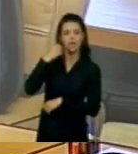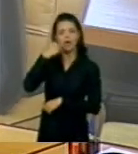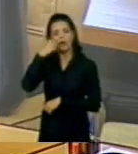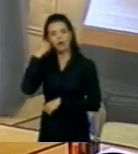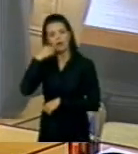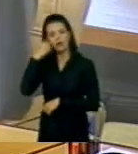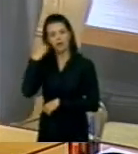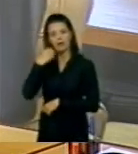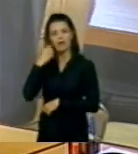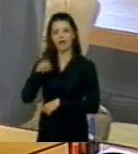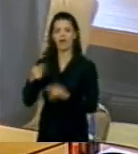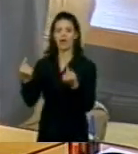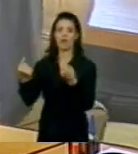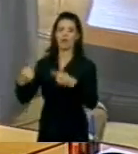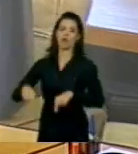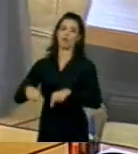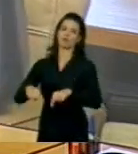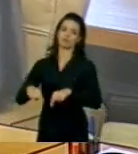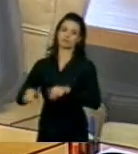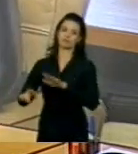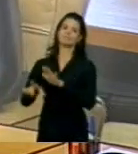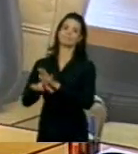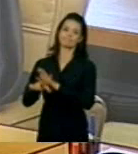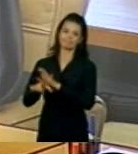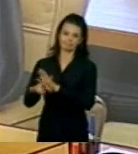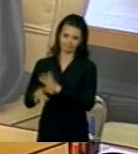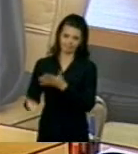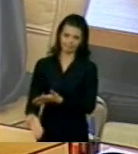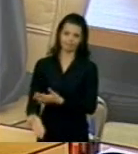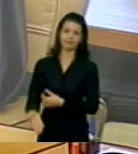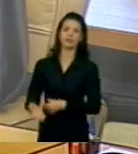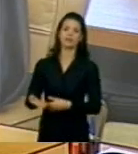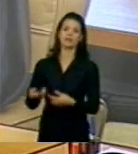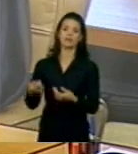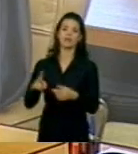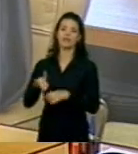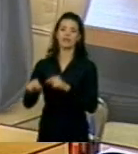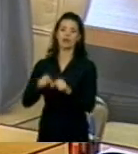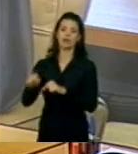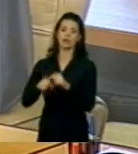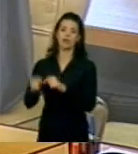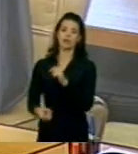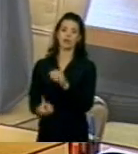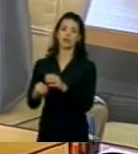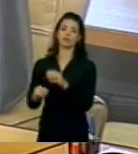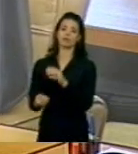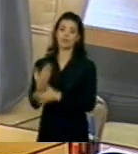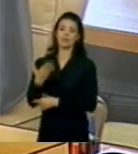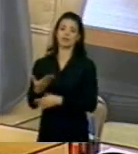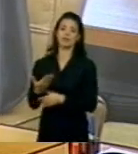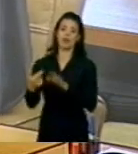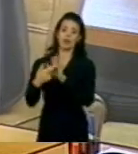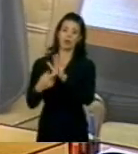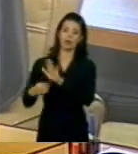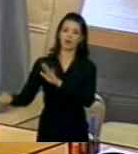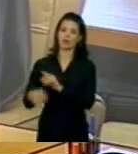ampliar indevidamente alcance de imunidades parlamentares e instituir procedimento novo não